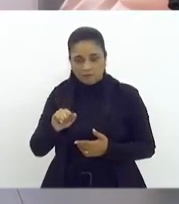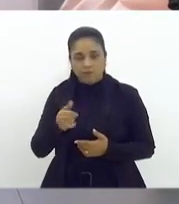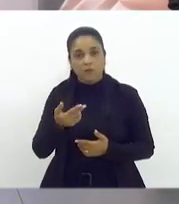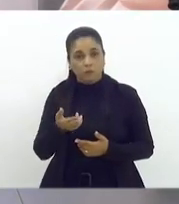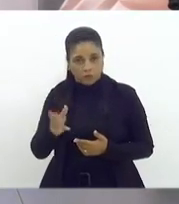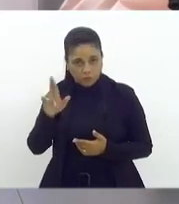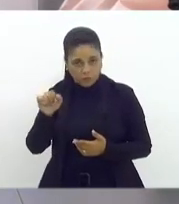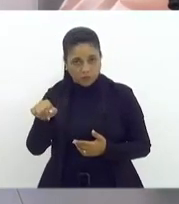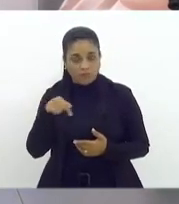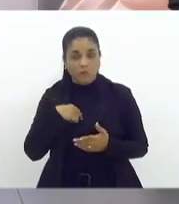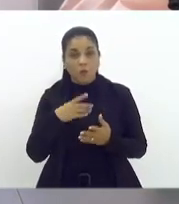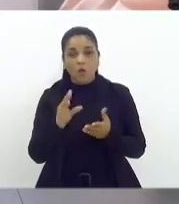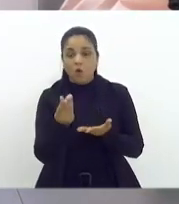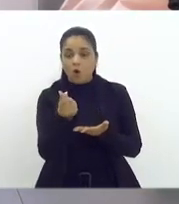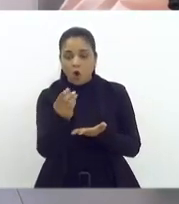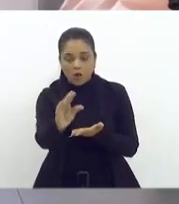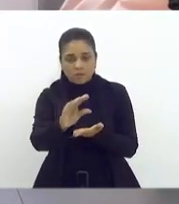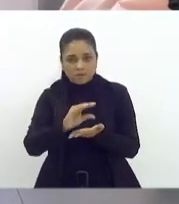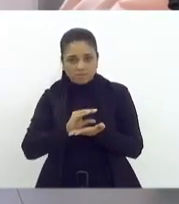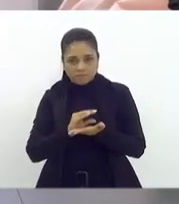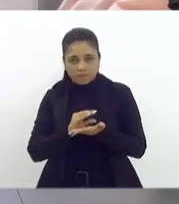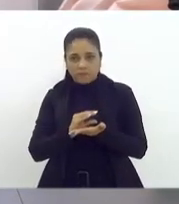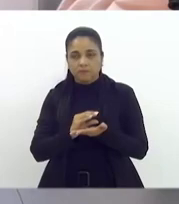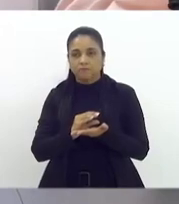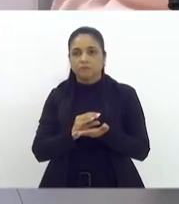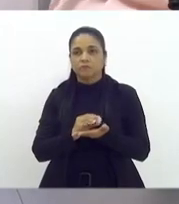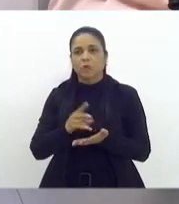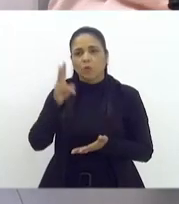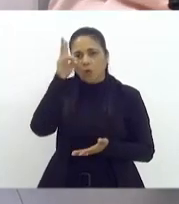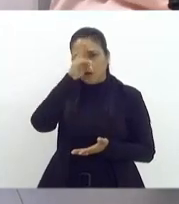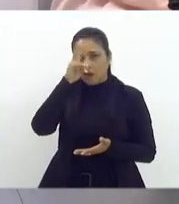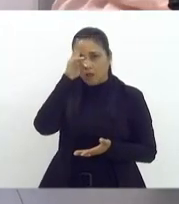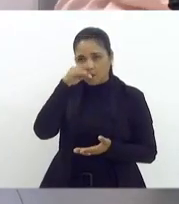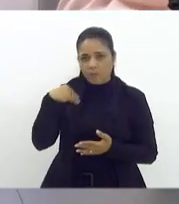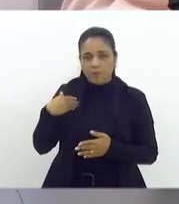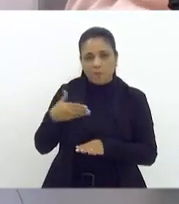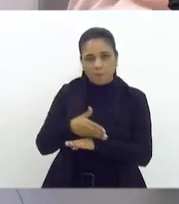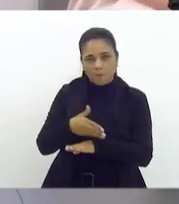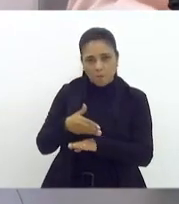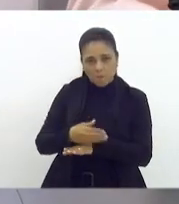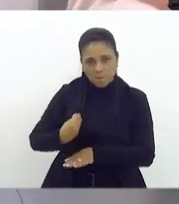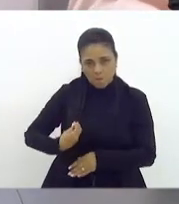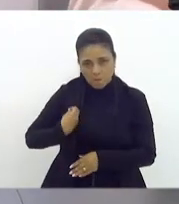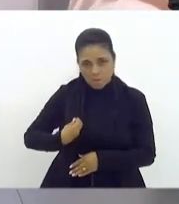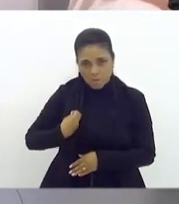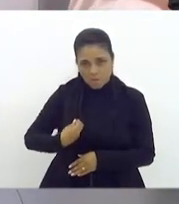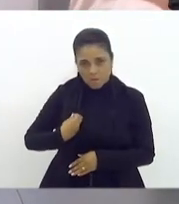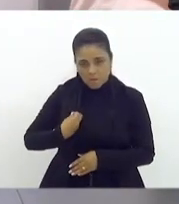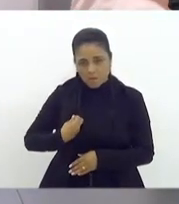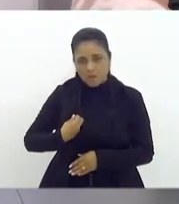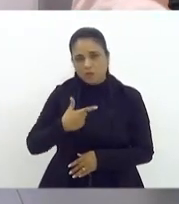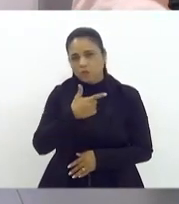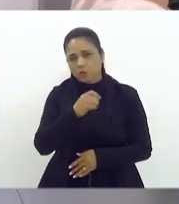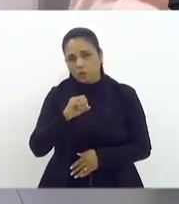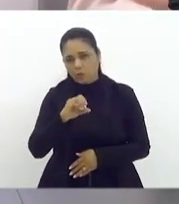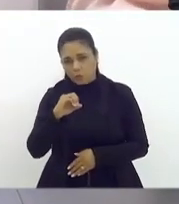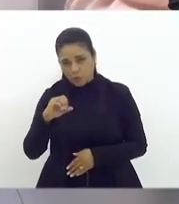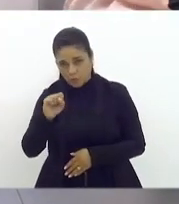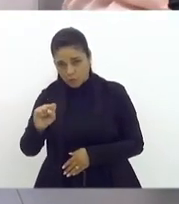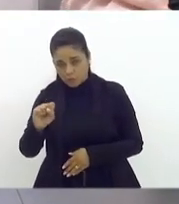ao orçamento eu lembro e eu participei disso de maneira muito dolorido em 2008